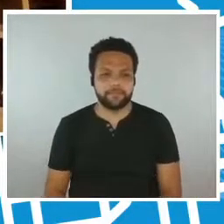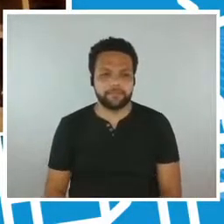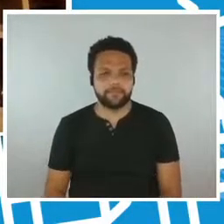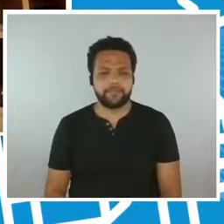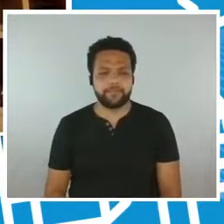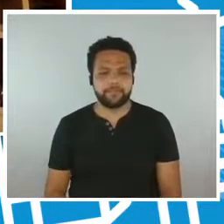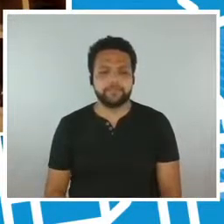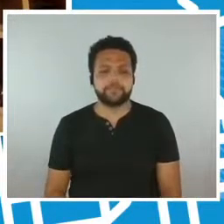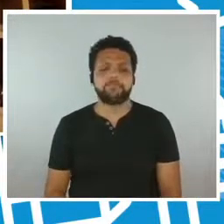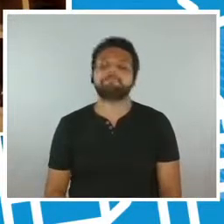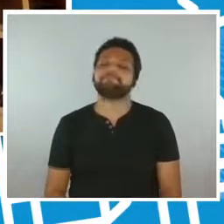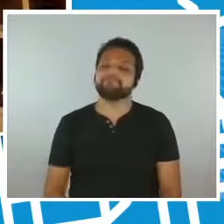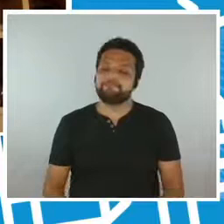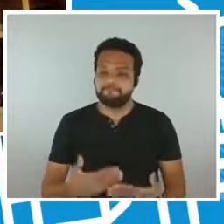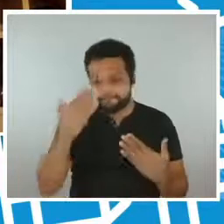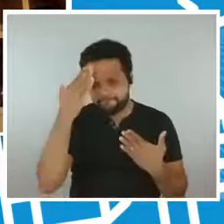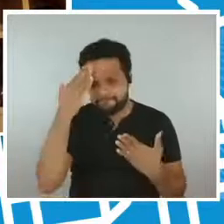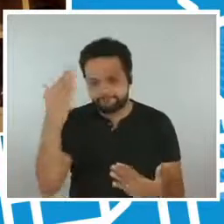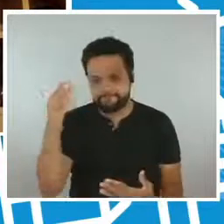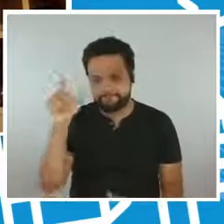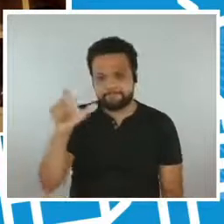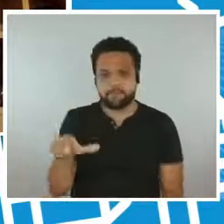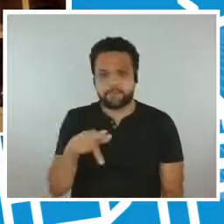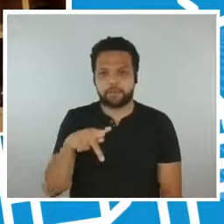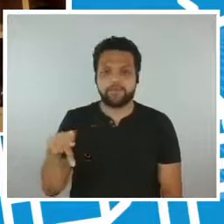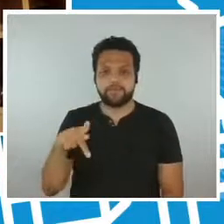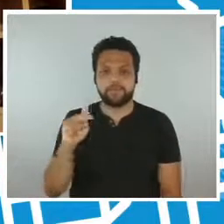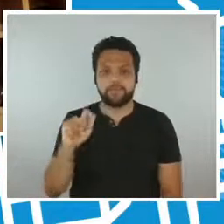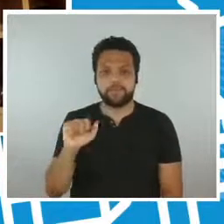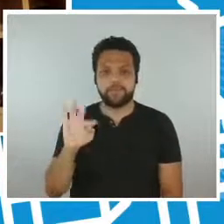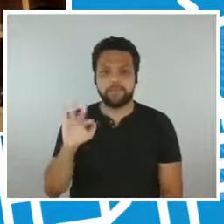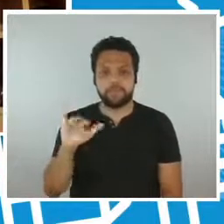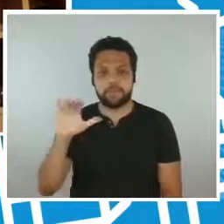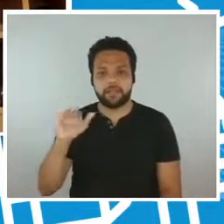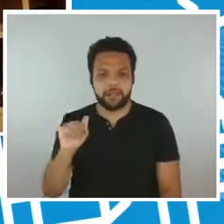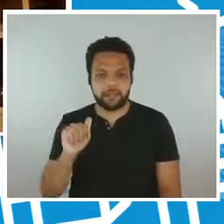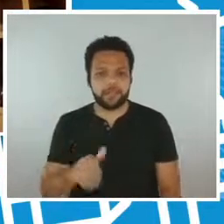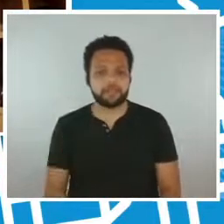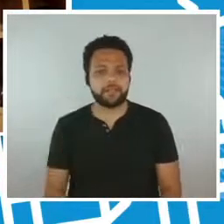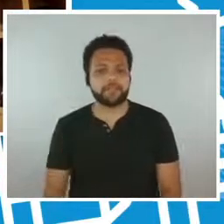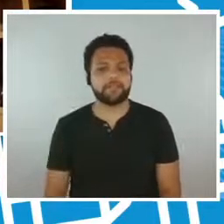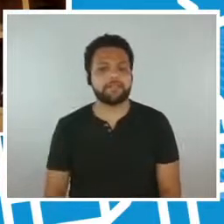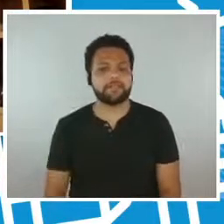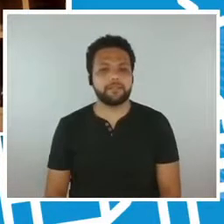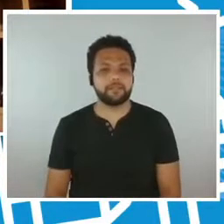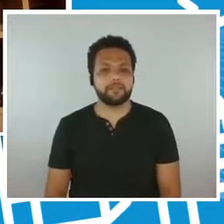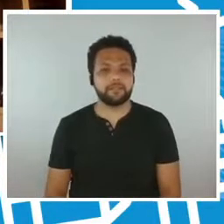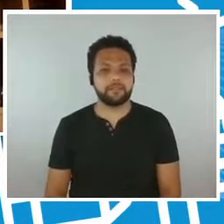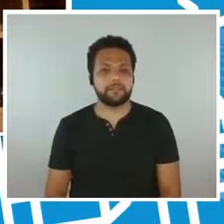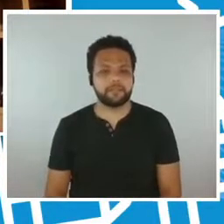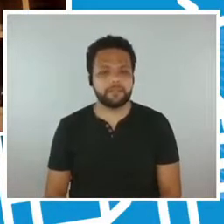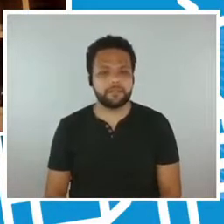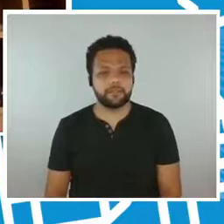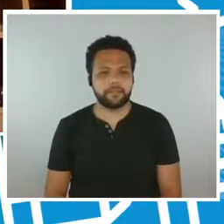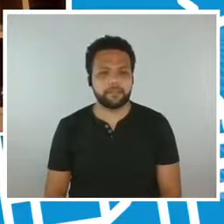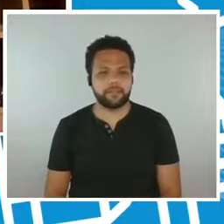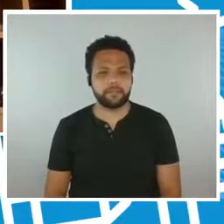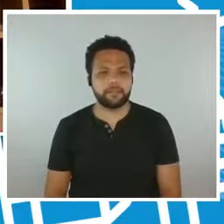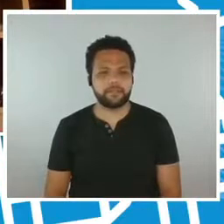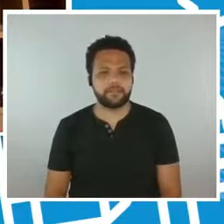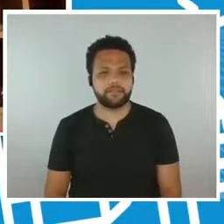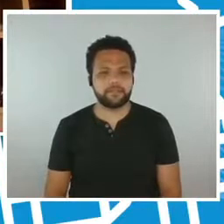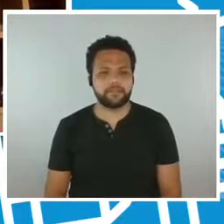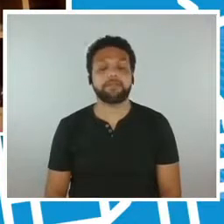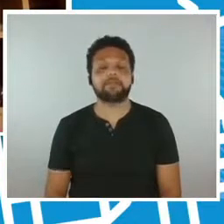Muito bem, muito obrigado, professora Kátia, muito obrigado. Eu queria só dizer aqui, Minas